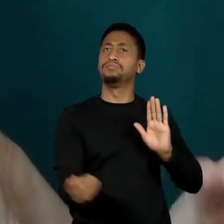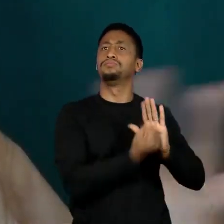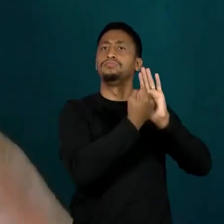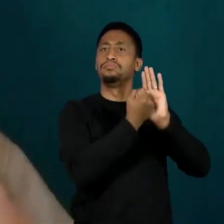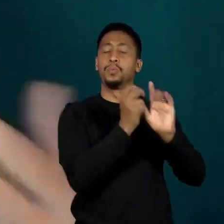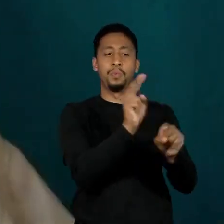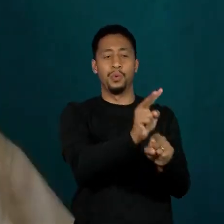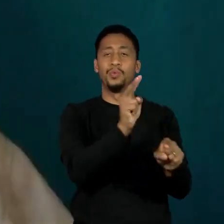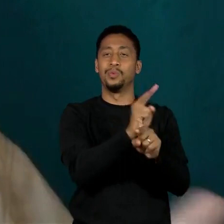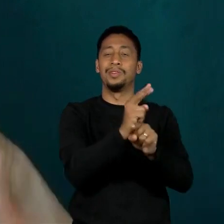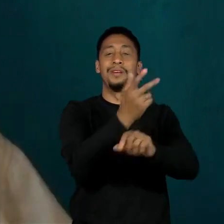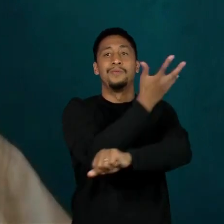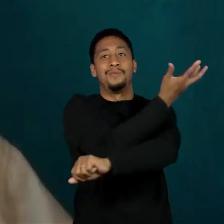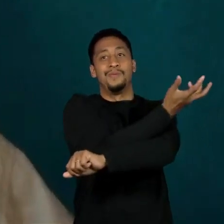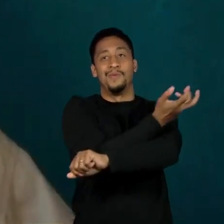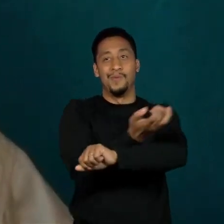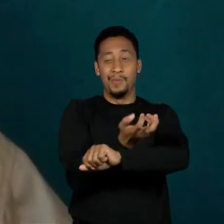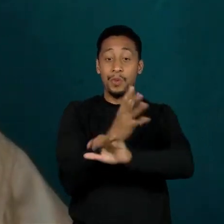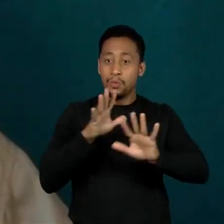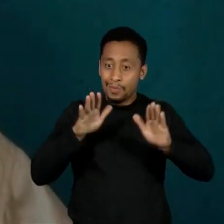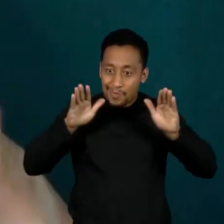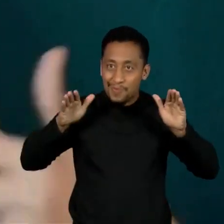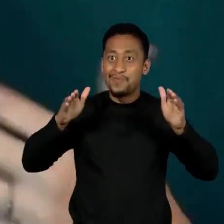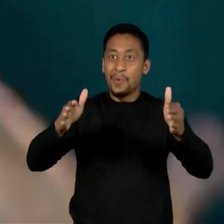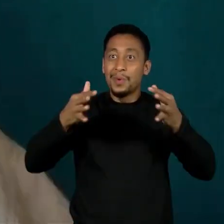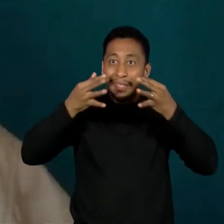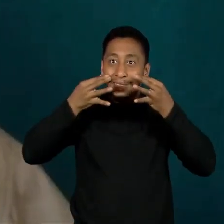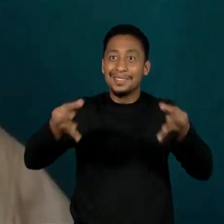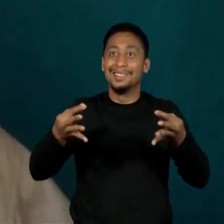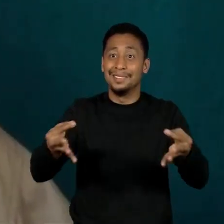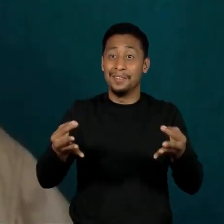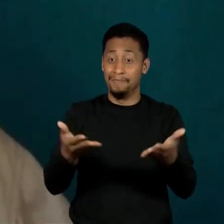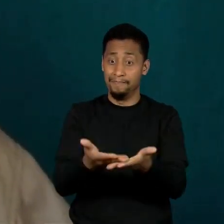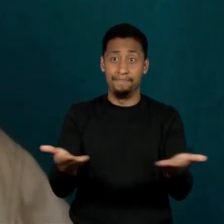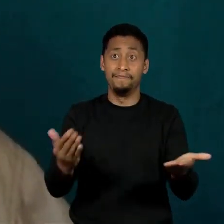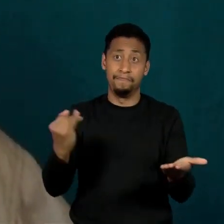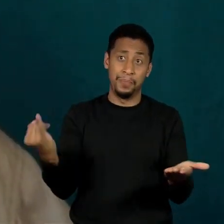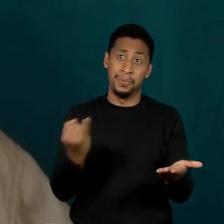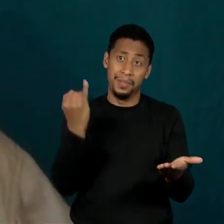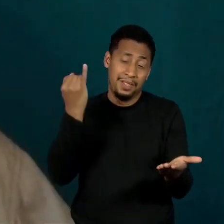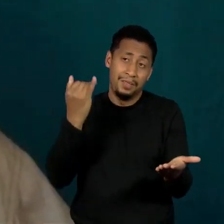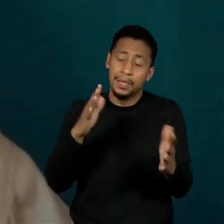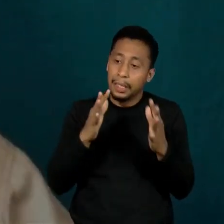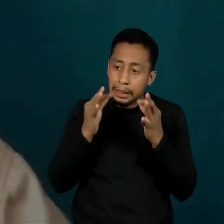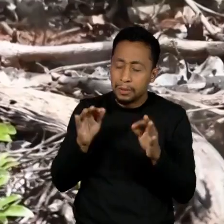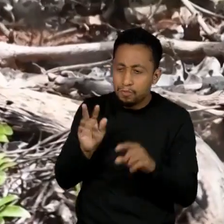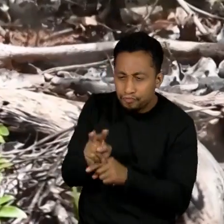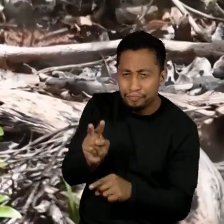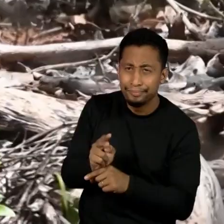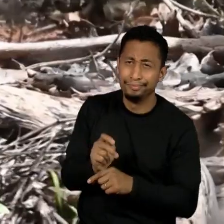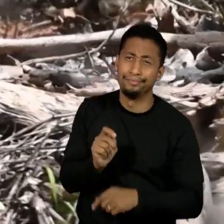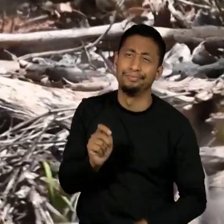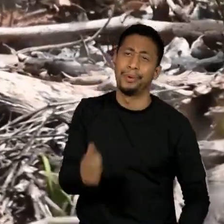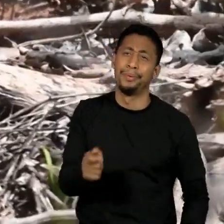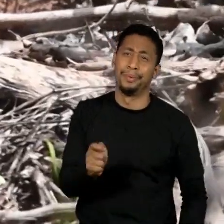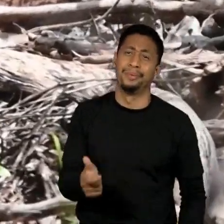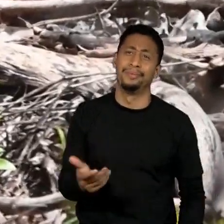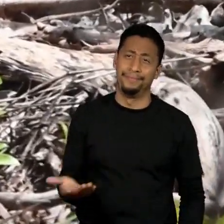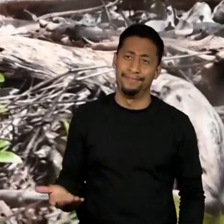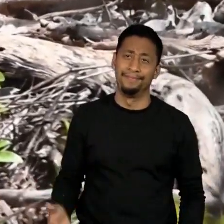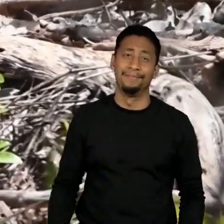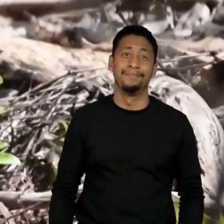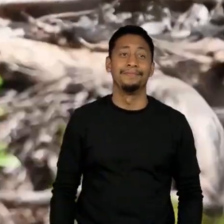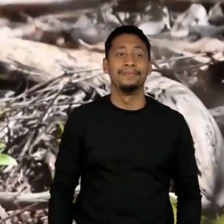do cerrado, né, para chamar atenção para esse bioma que é tão importante e que recebe tão pouca atenção, né, de conservação.